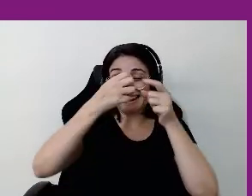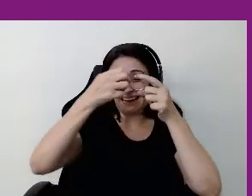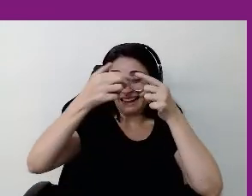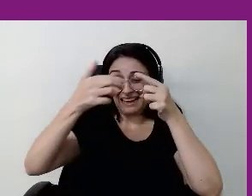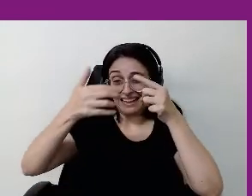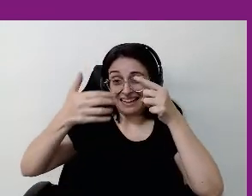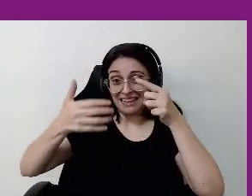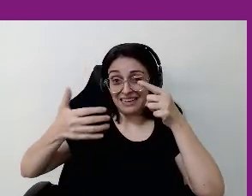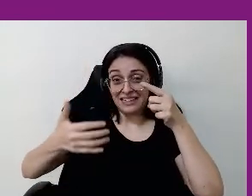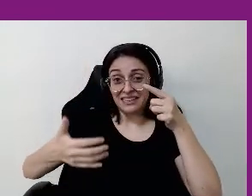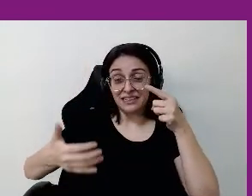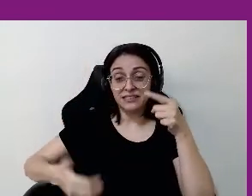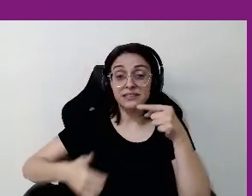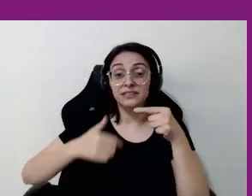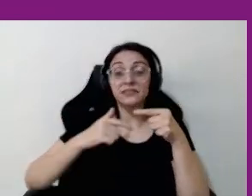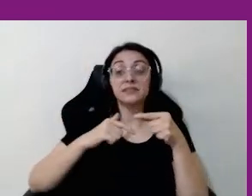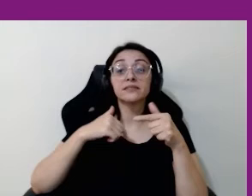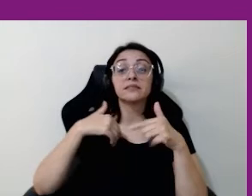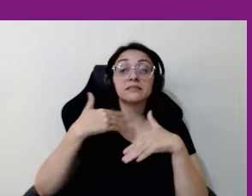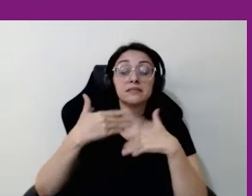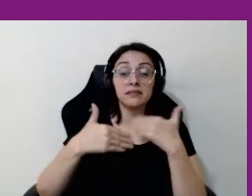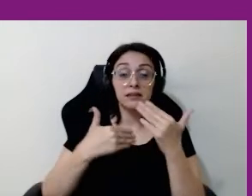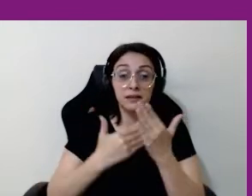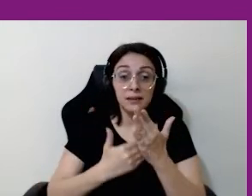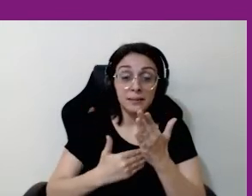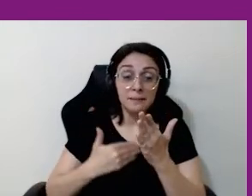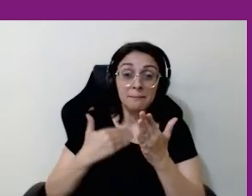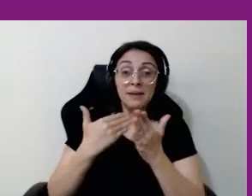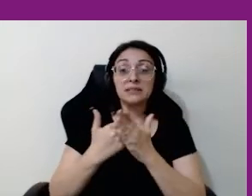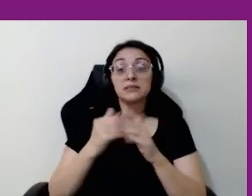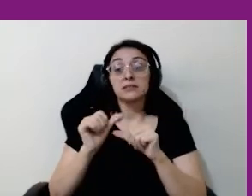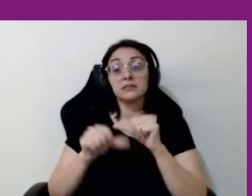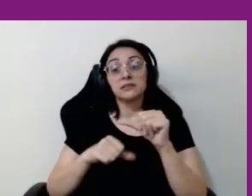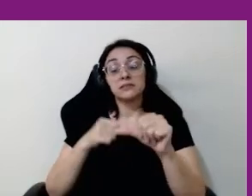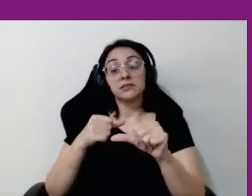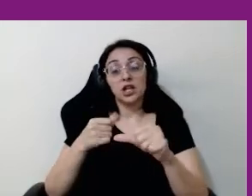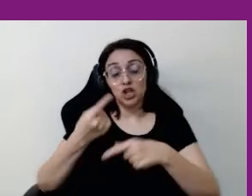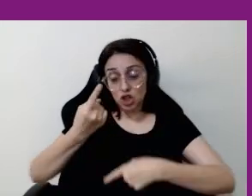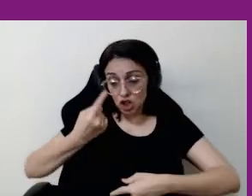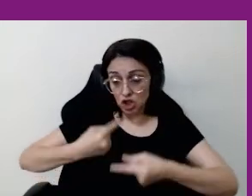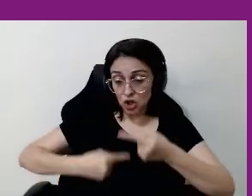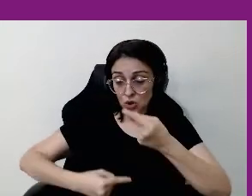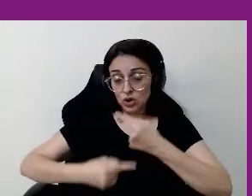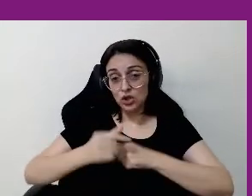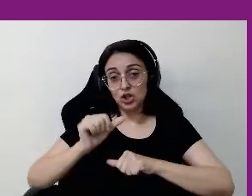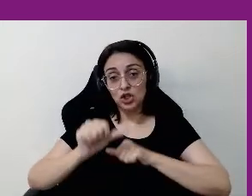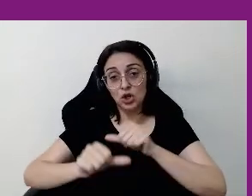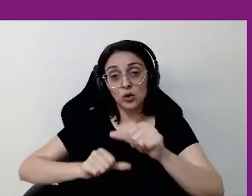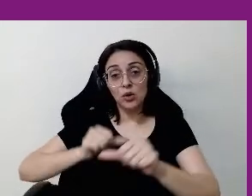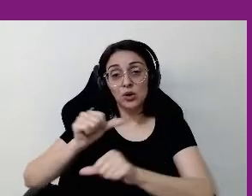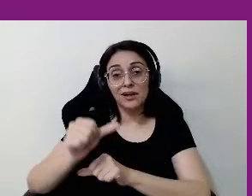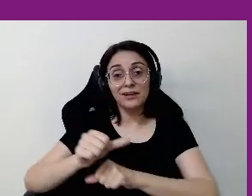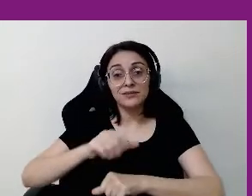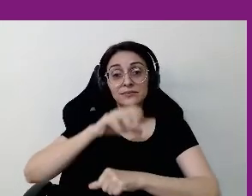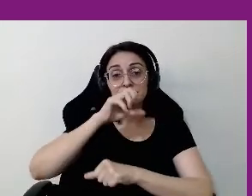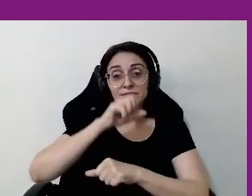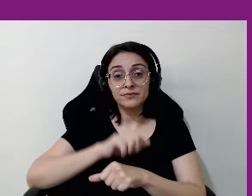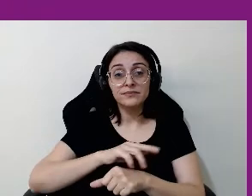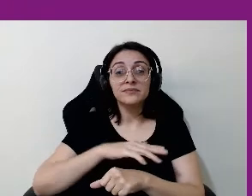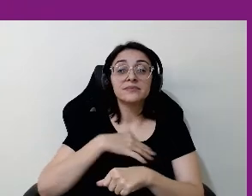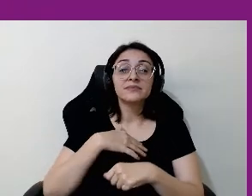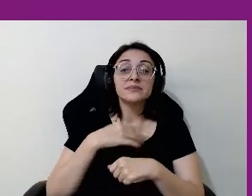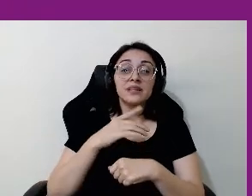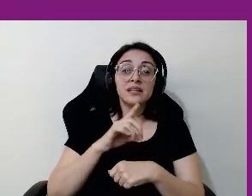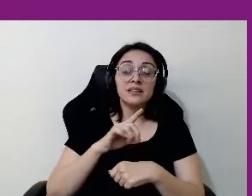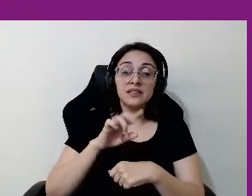e essa cascata gera mais alteração da troca gasosa, pode-se aumentar ainda mais o drive